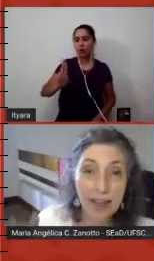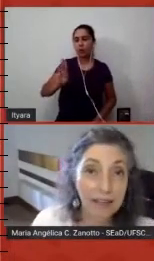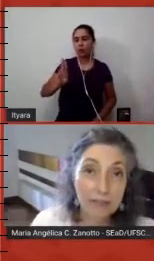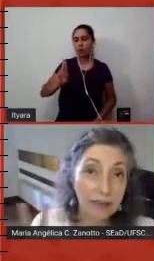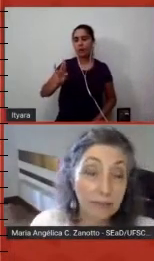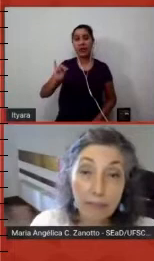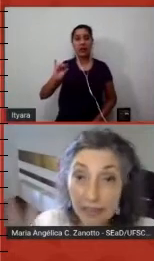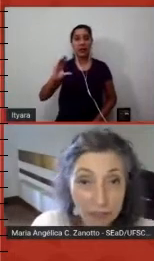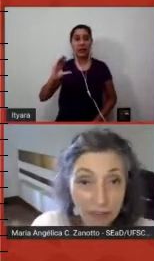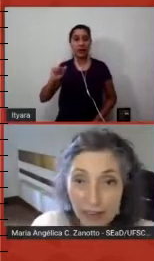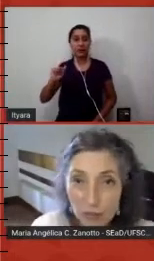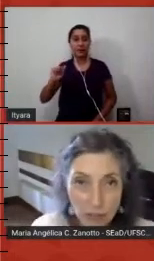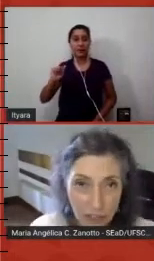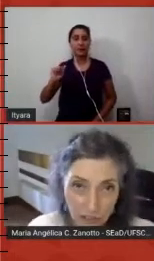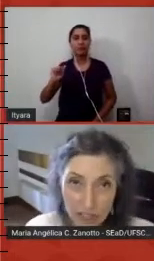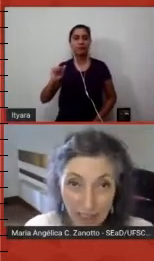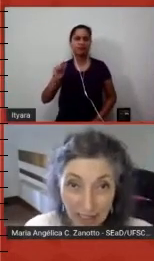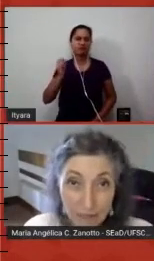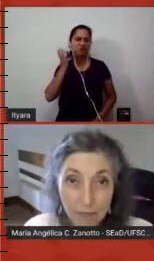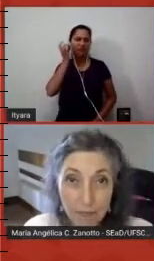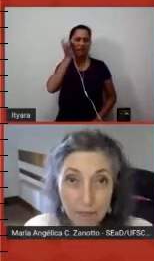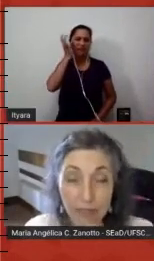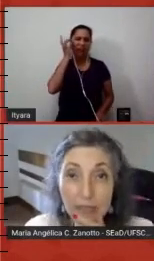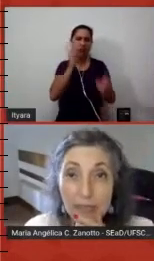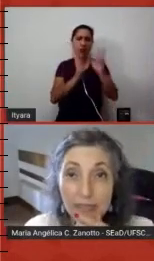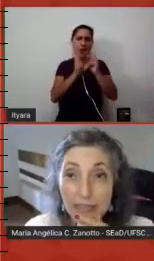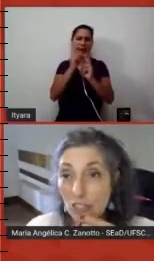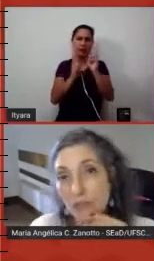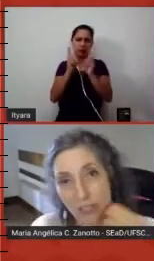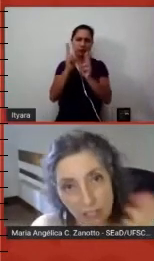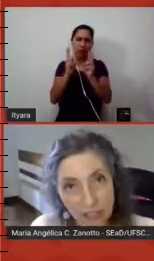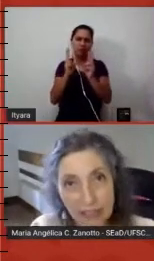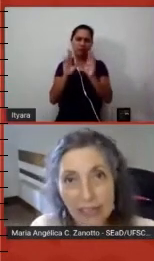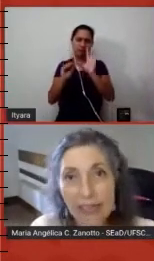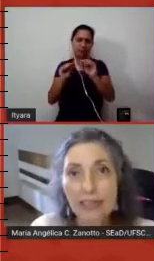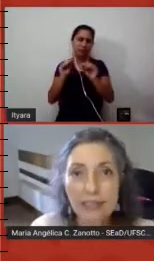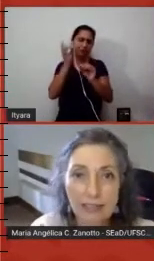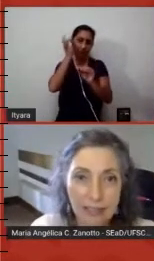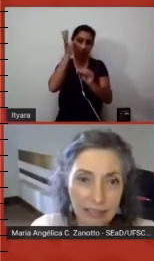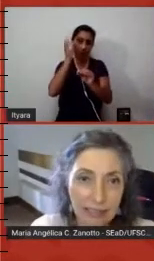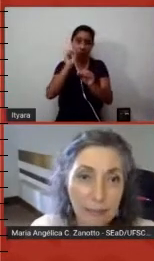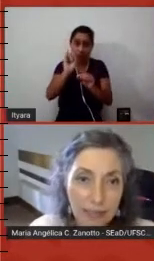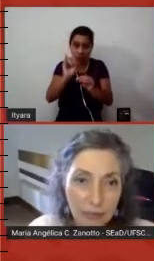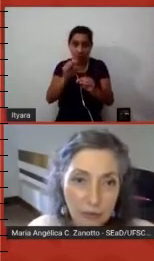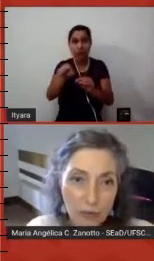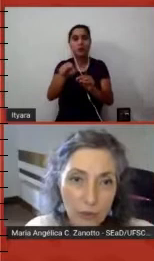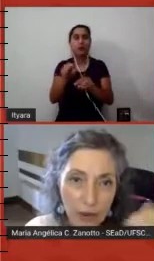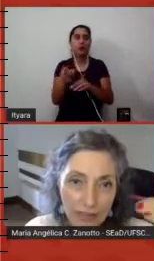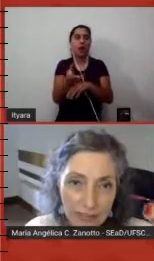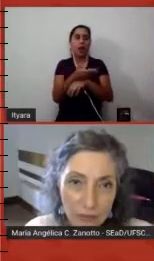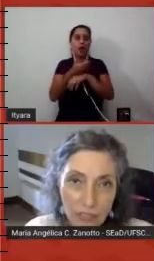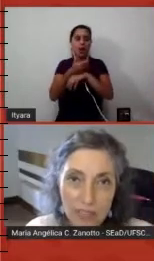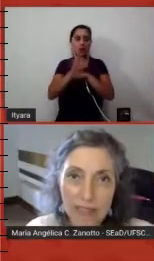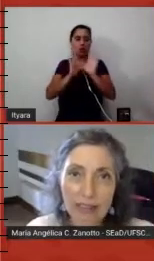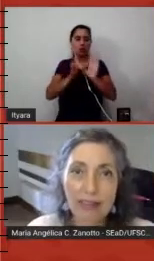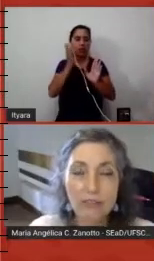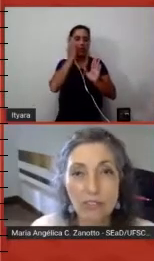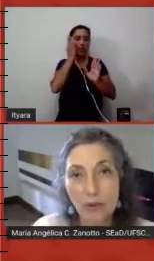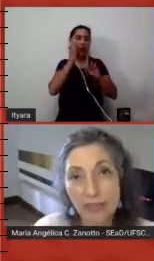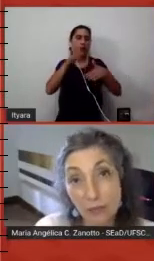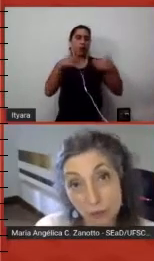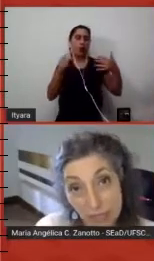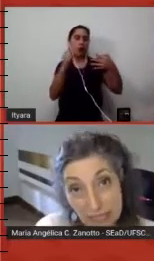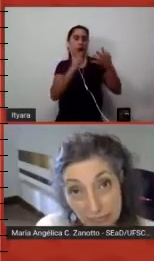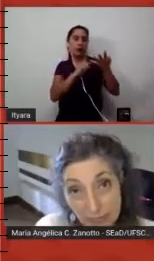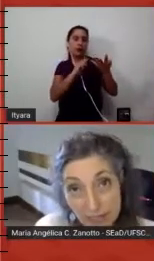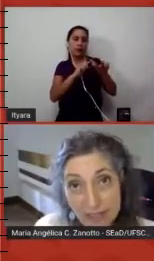Ela é bem fácil de editar, né? Desde que você já tenha em mãos quais são os critérios